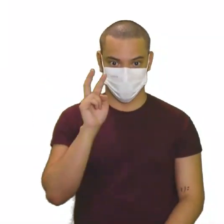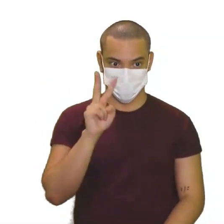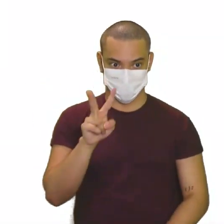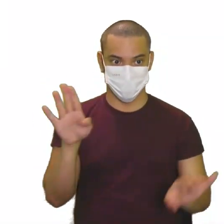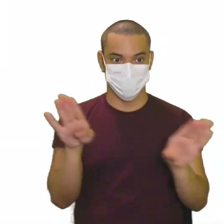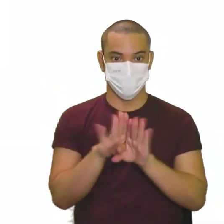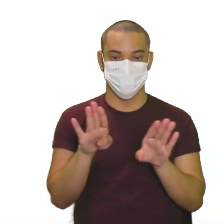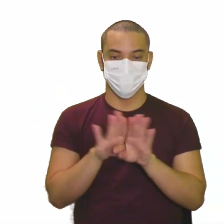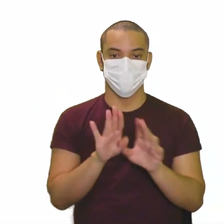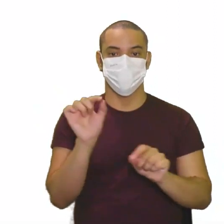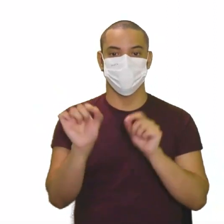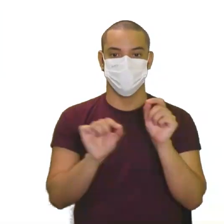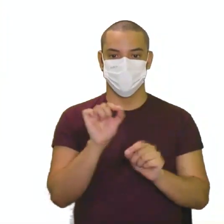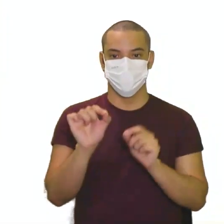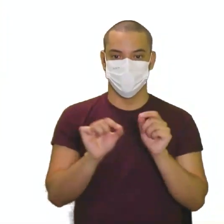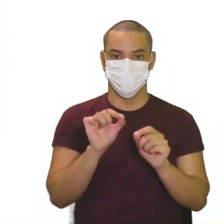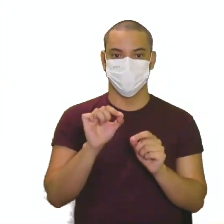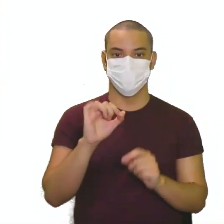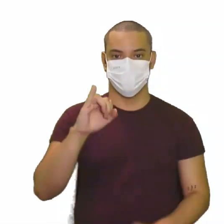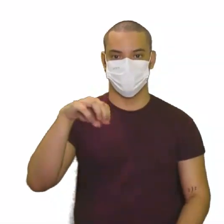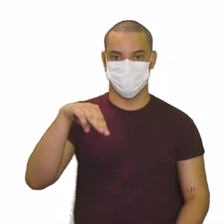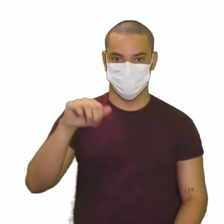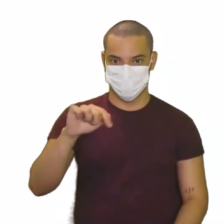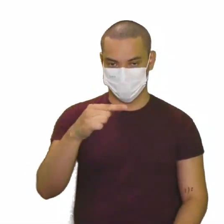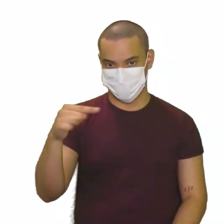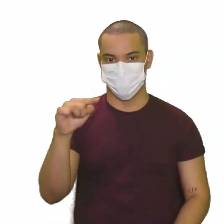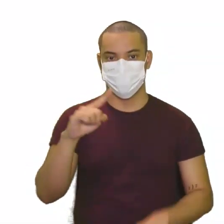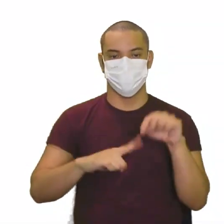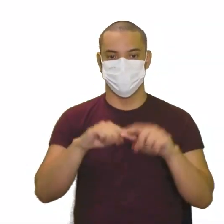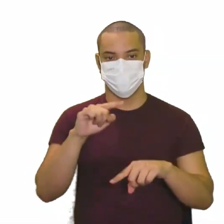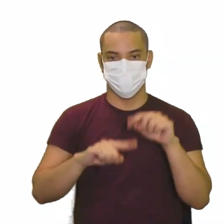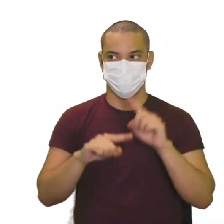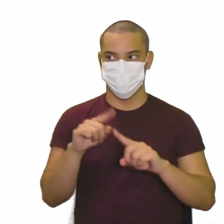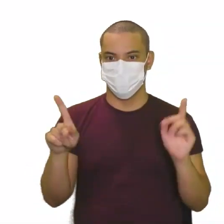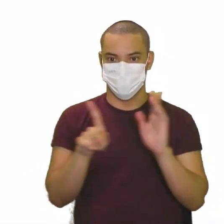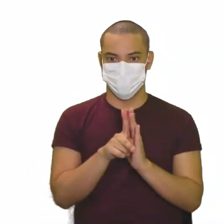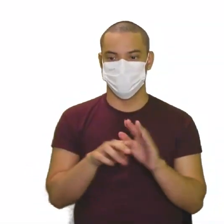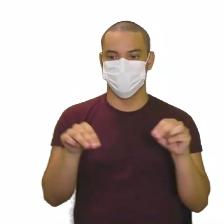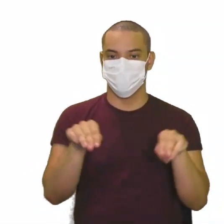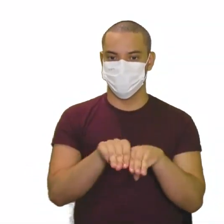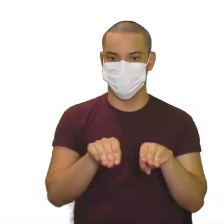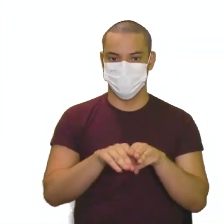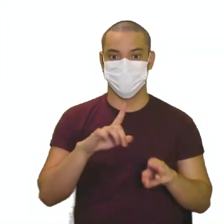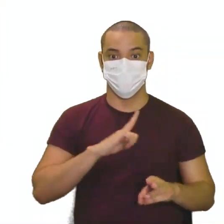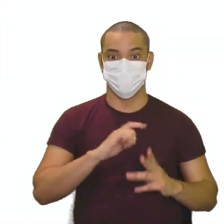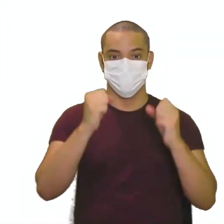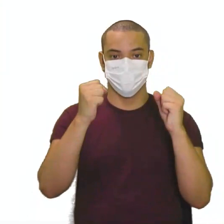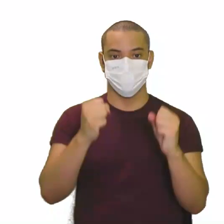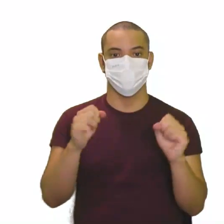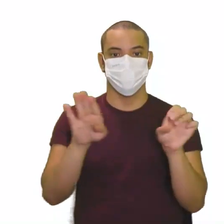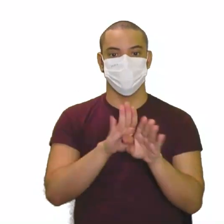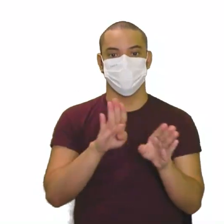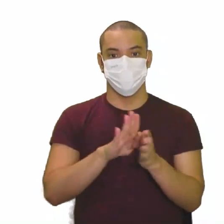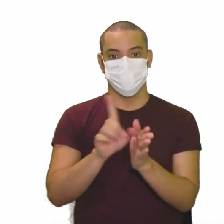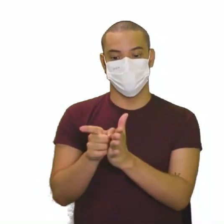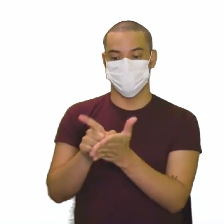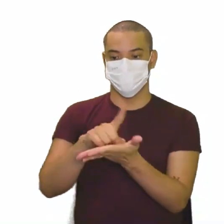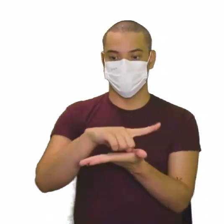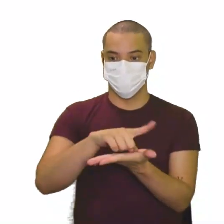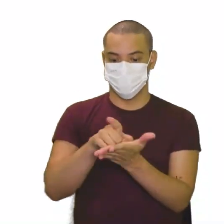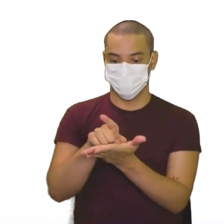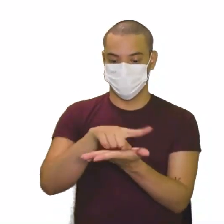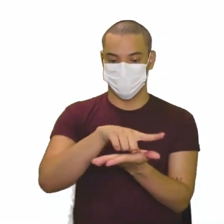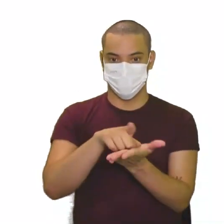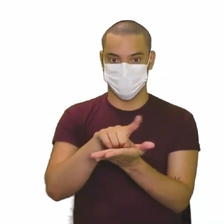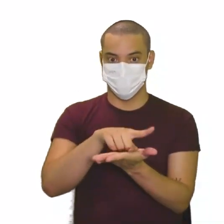que um imã os materiais com propriedades magnéticas tem o poder de orientar bússolas né